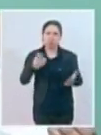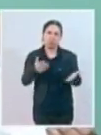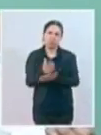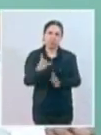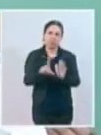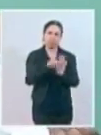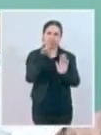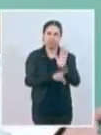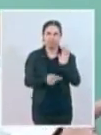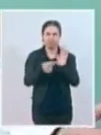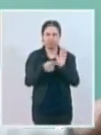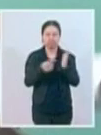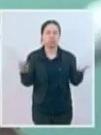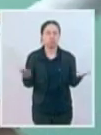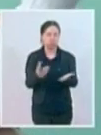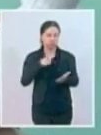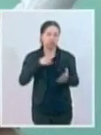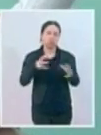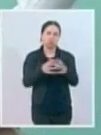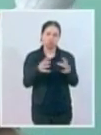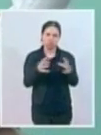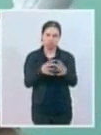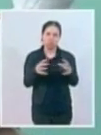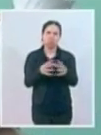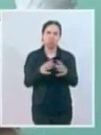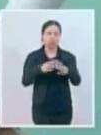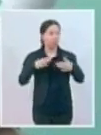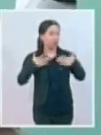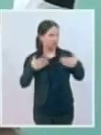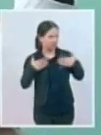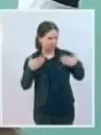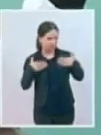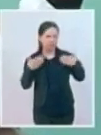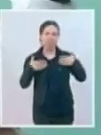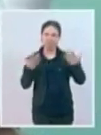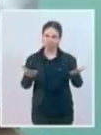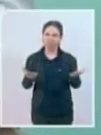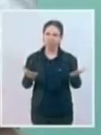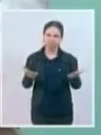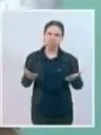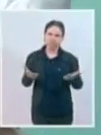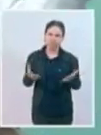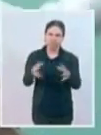comissão. Tivemos, isso, a alegria de receber a Comissão de Enfrentamento ao Câncer